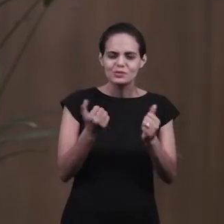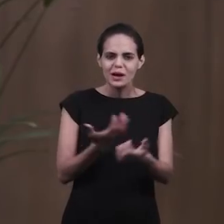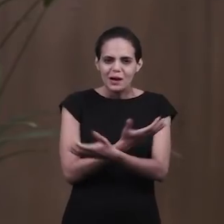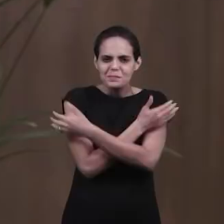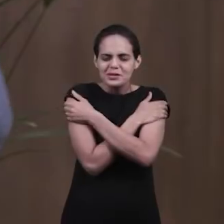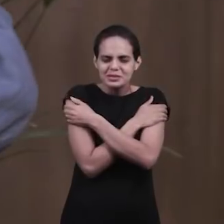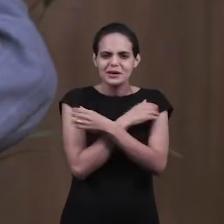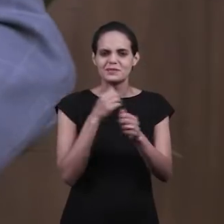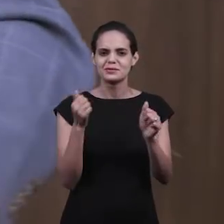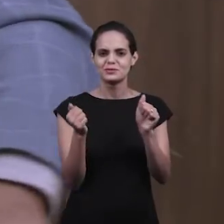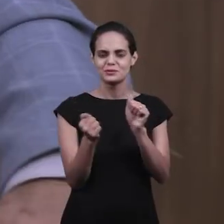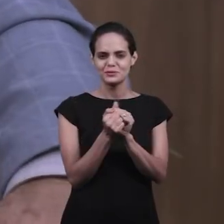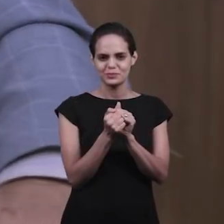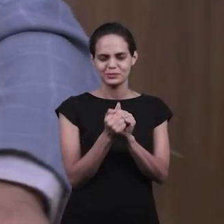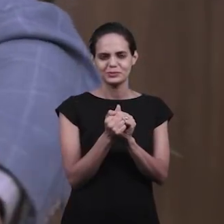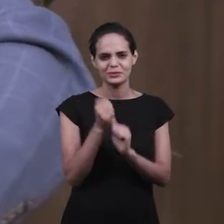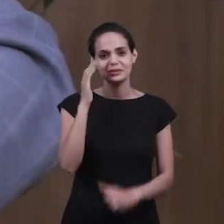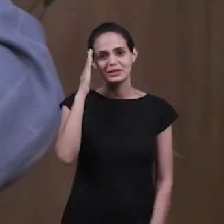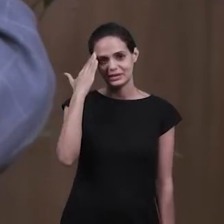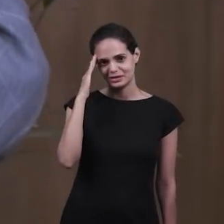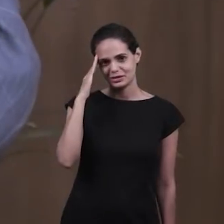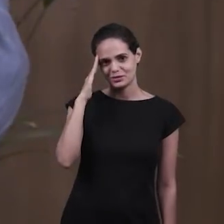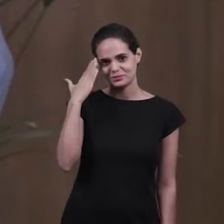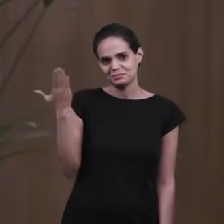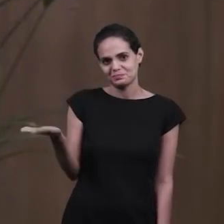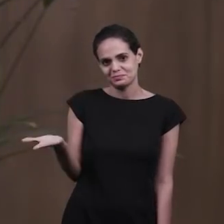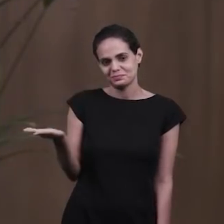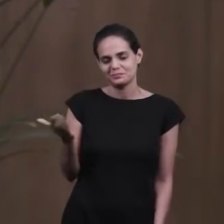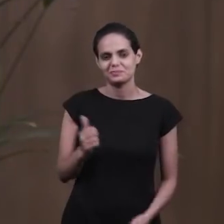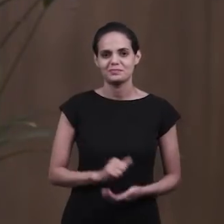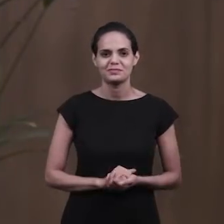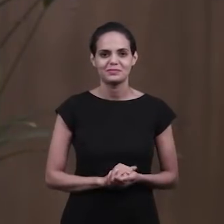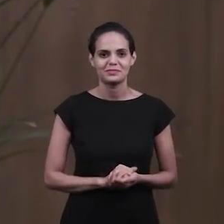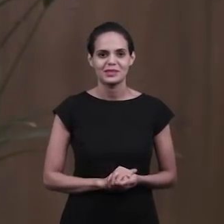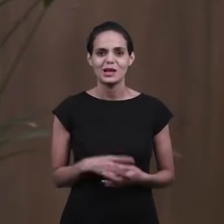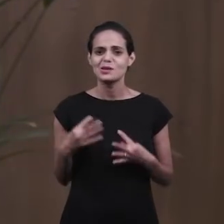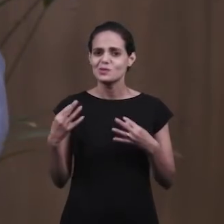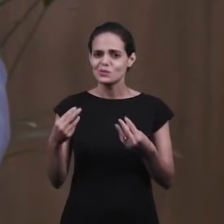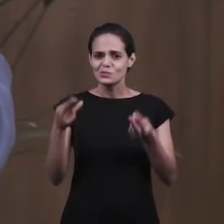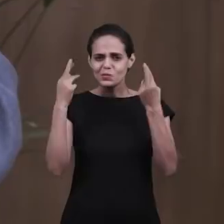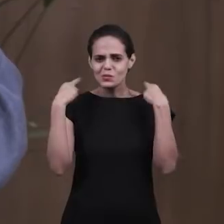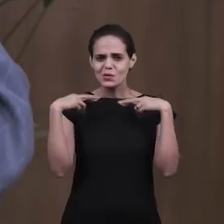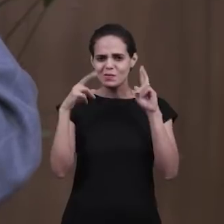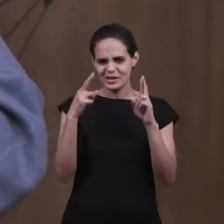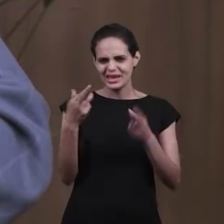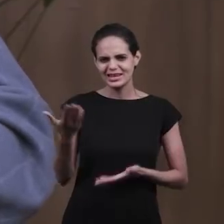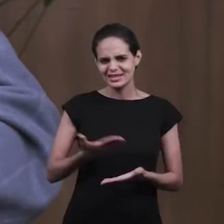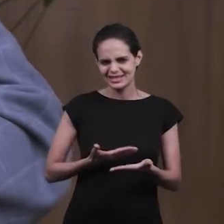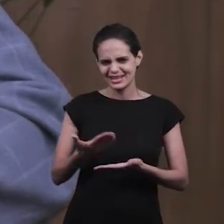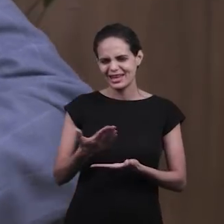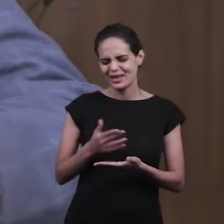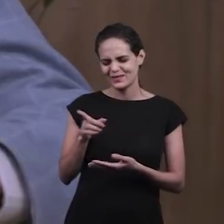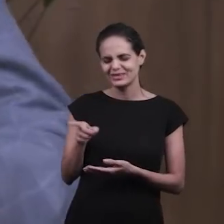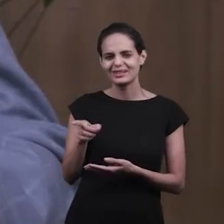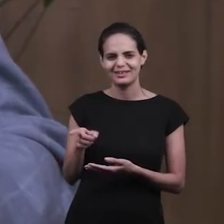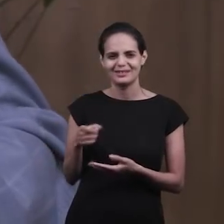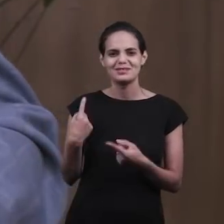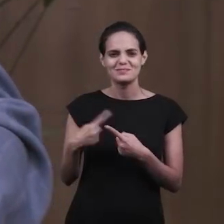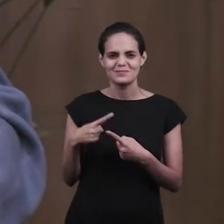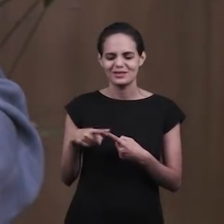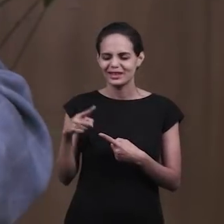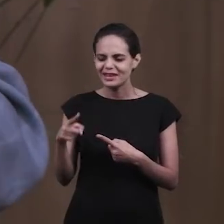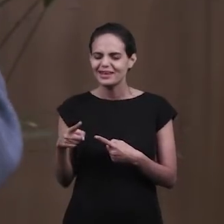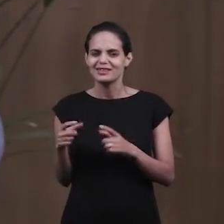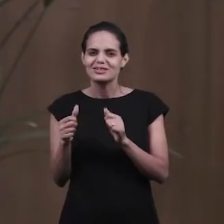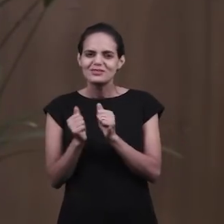visitar. Entendeu? Todo mundo queria ser a ovelha de Mauro que tocava aquela gaitinha e tal, o irmão chegava ali.